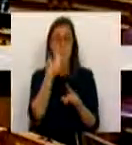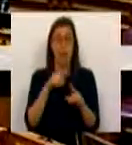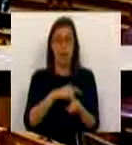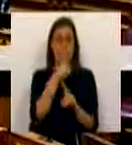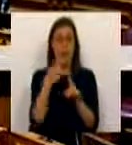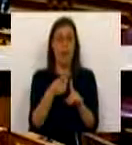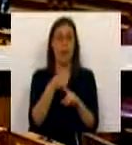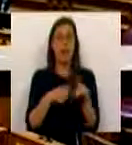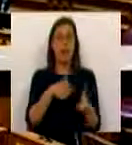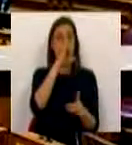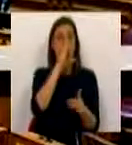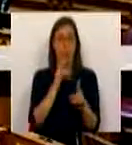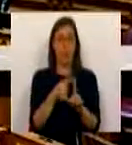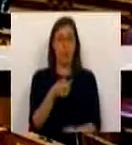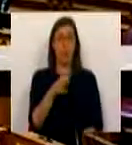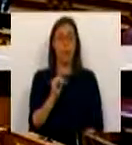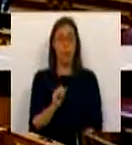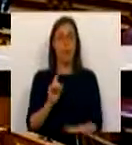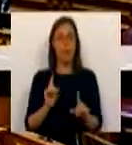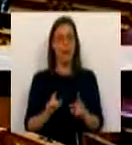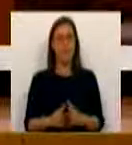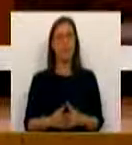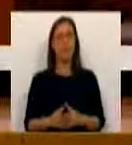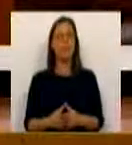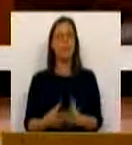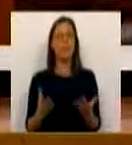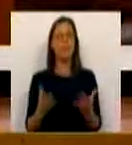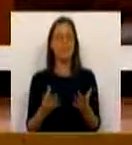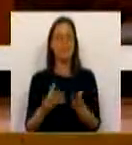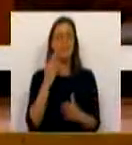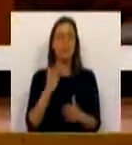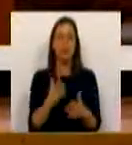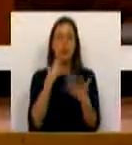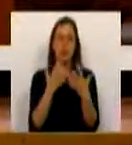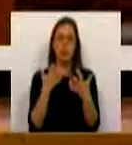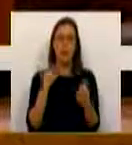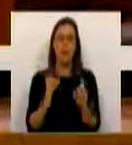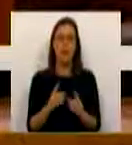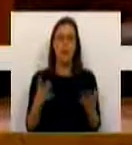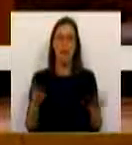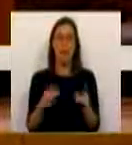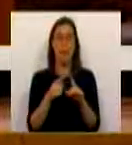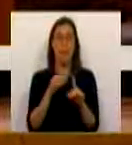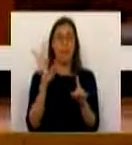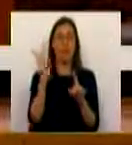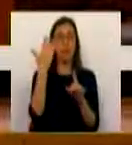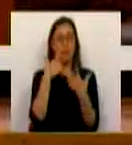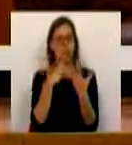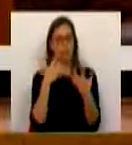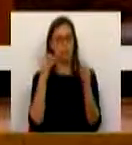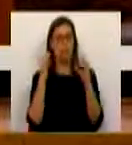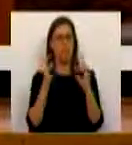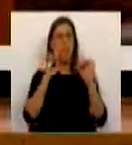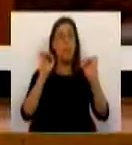ano e meio de governo do Partido Socialista, justo é destacar que uma das suas mais